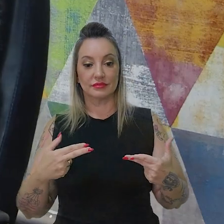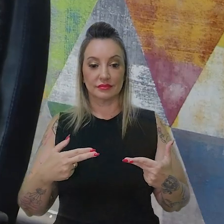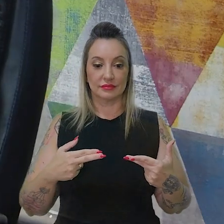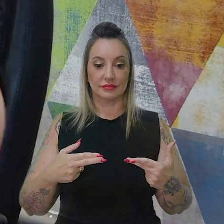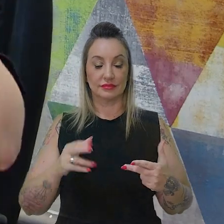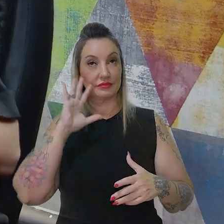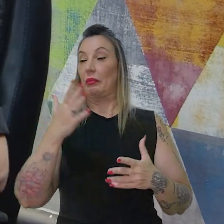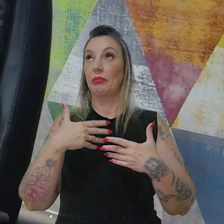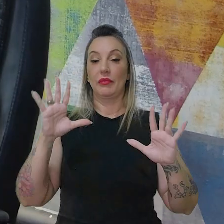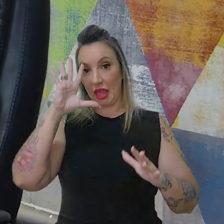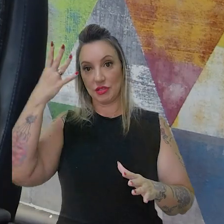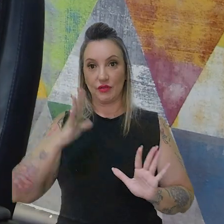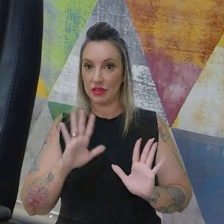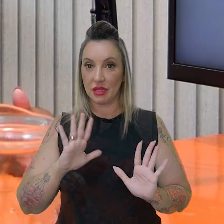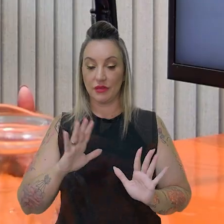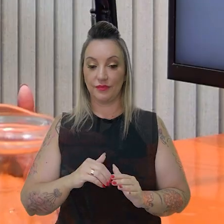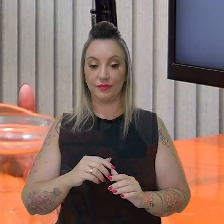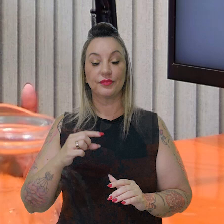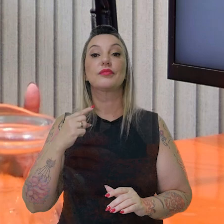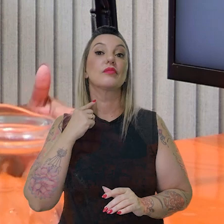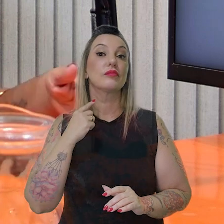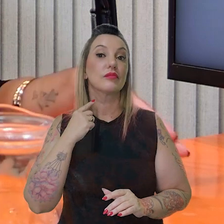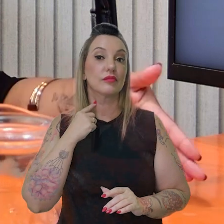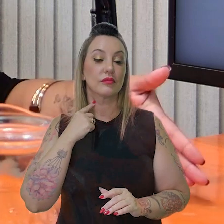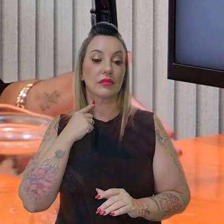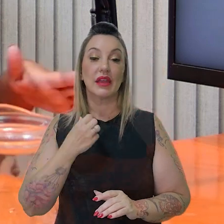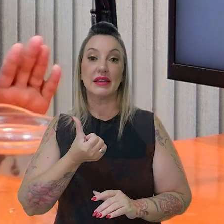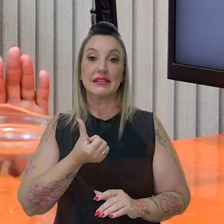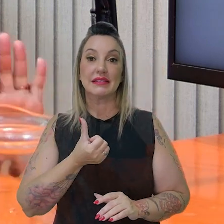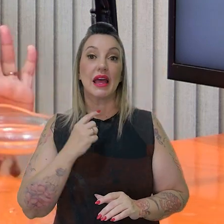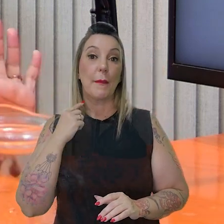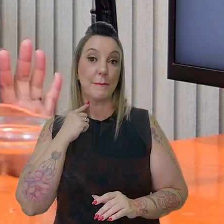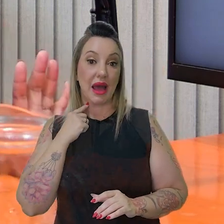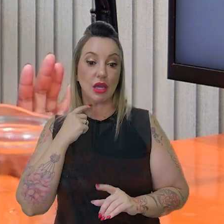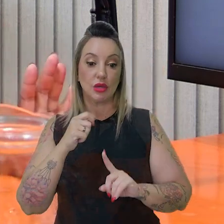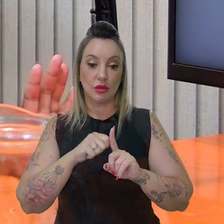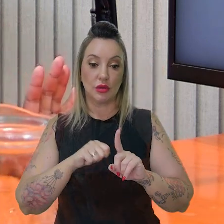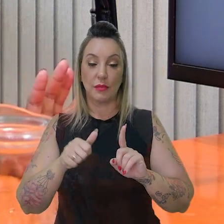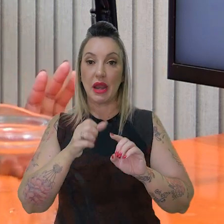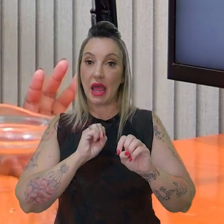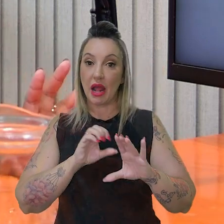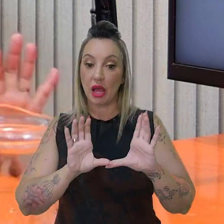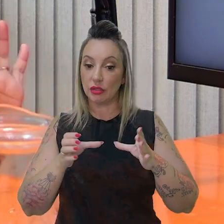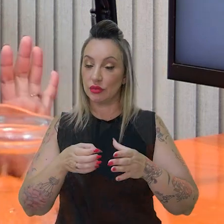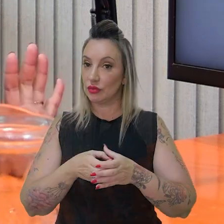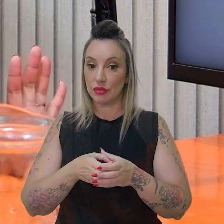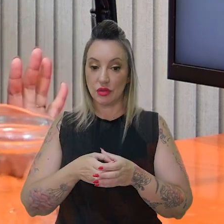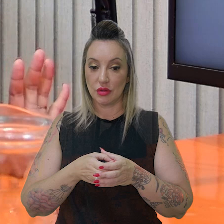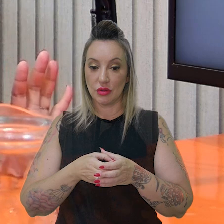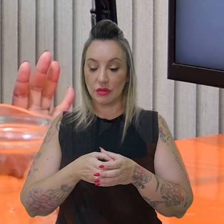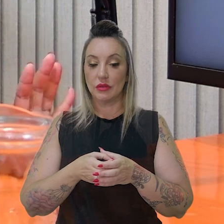nada né tipo ah vou aqui legal em maio eu decidi dia 6 de maio eu dei minha primeira aula para uma turma hum 6 de